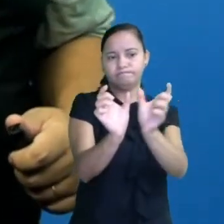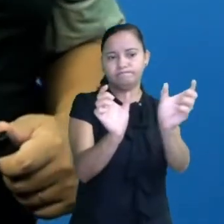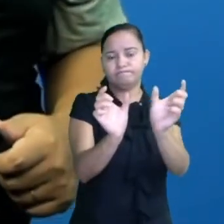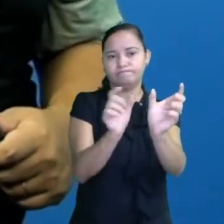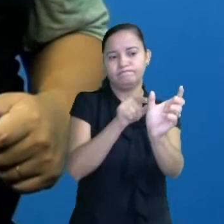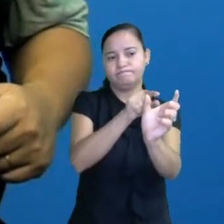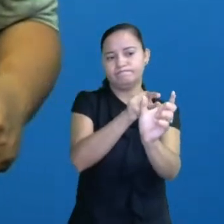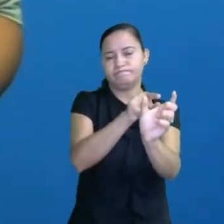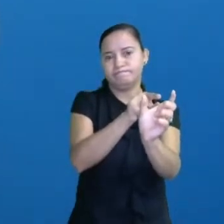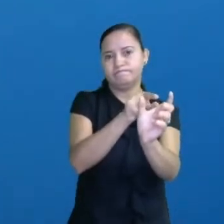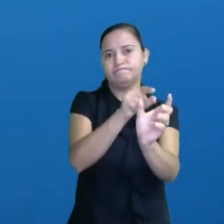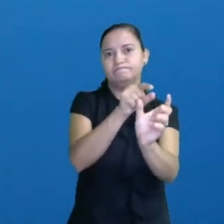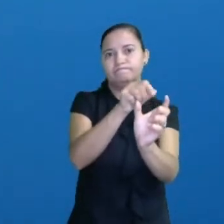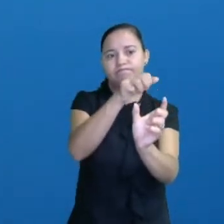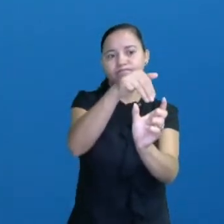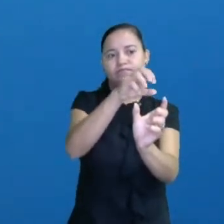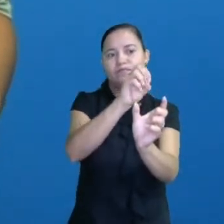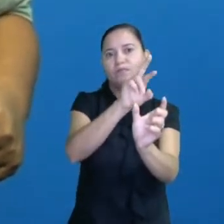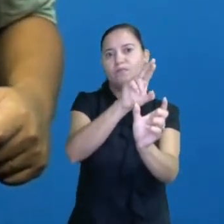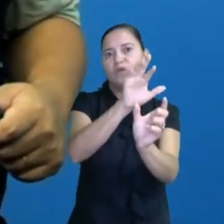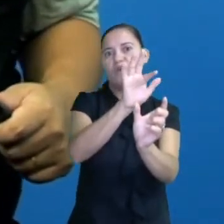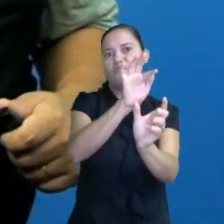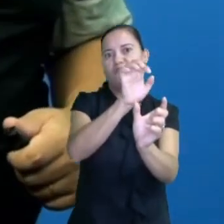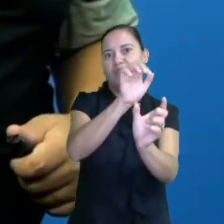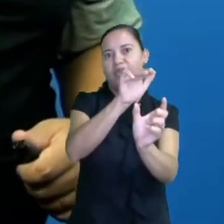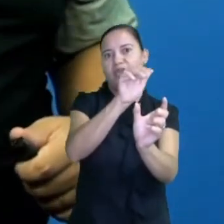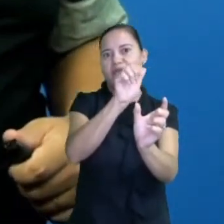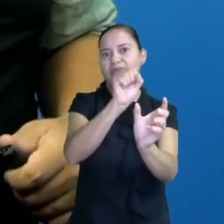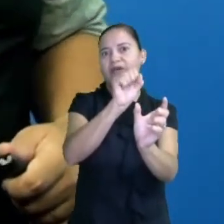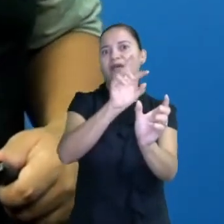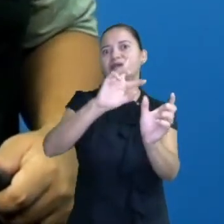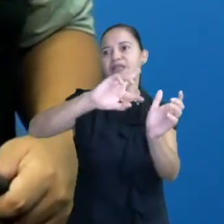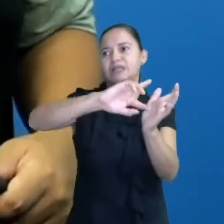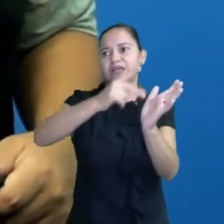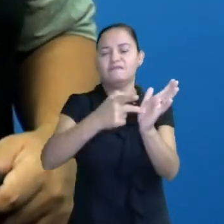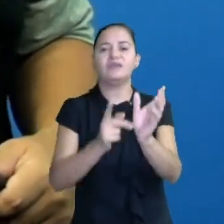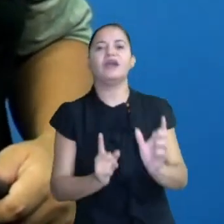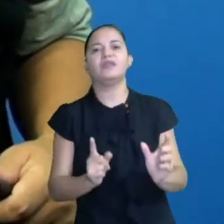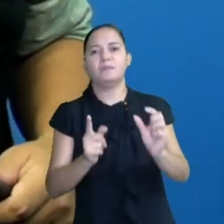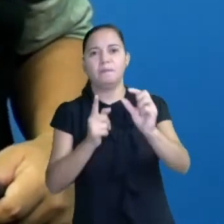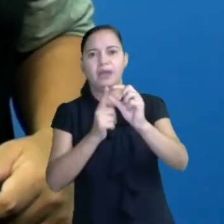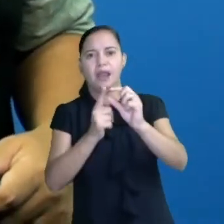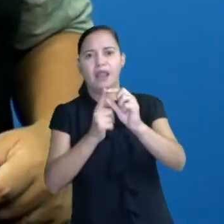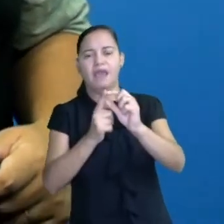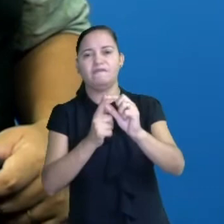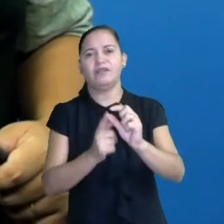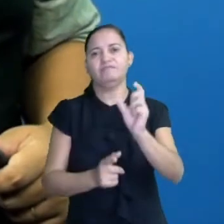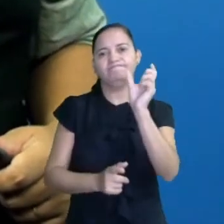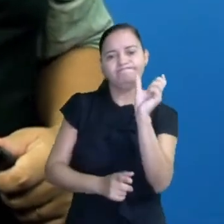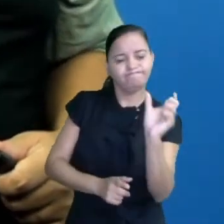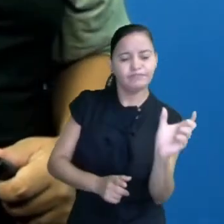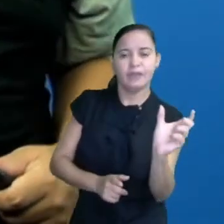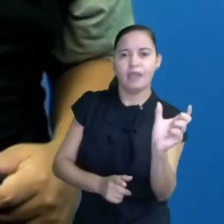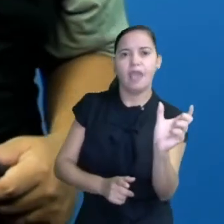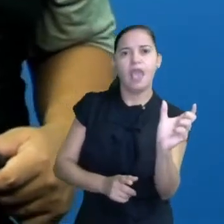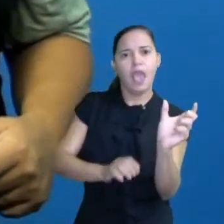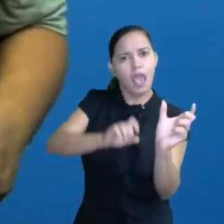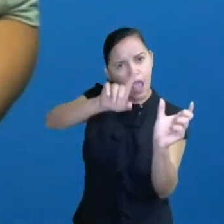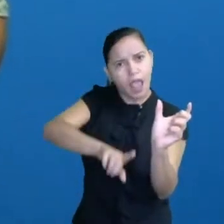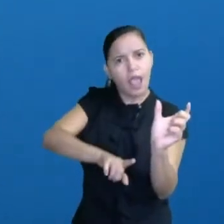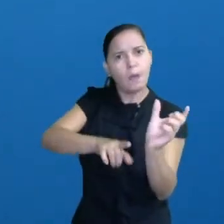às palavras, o significado das palavras. Então, o morfema é uma parte